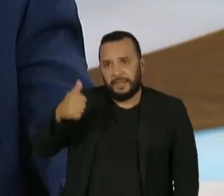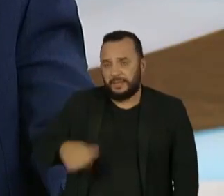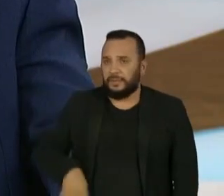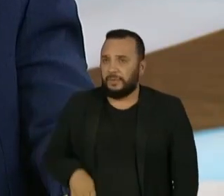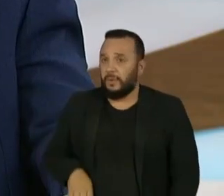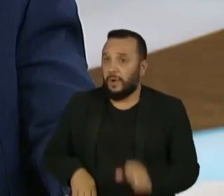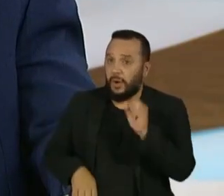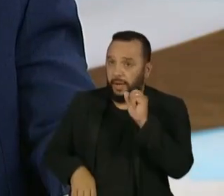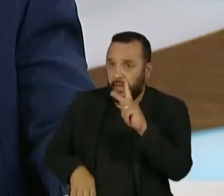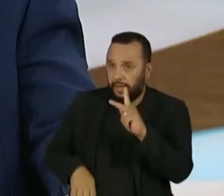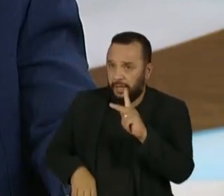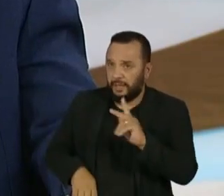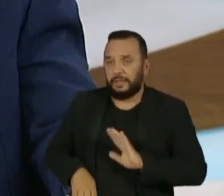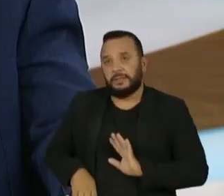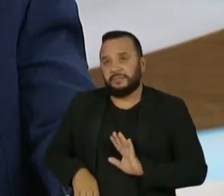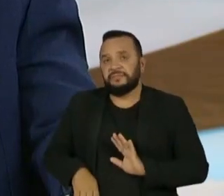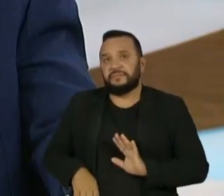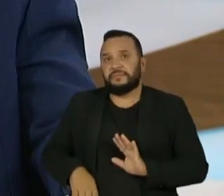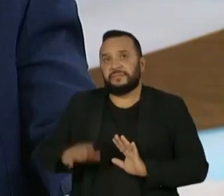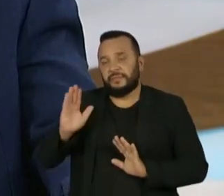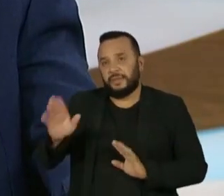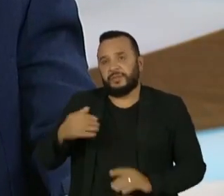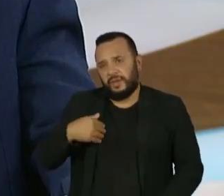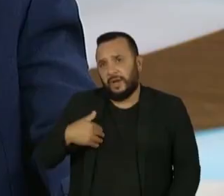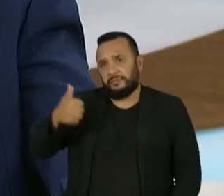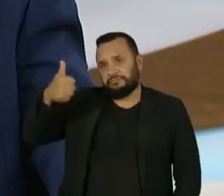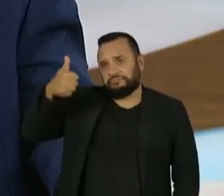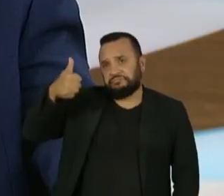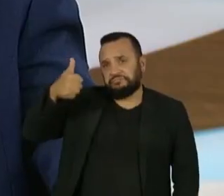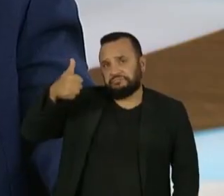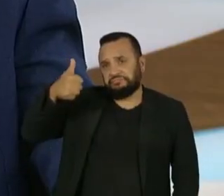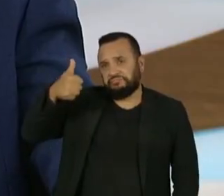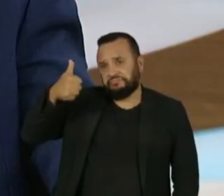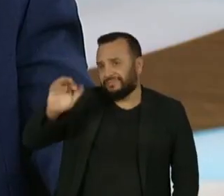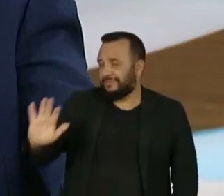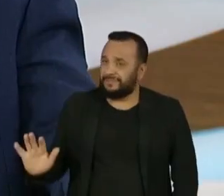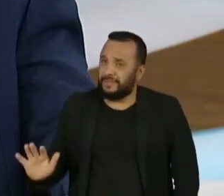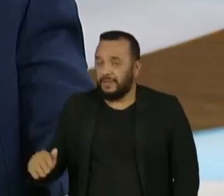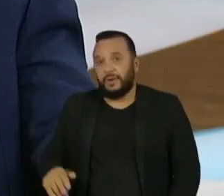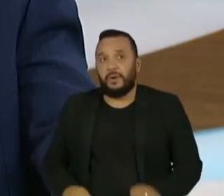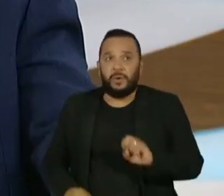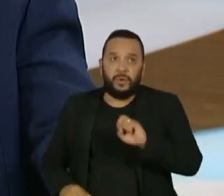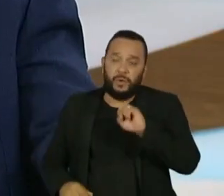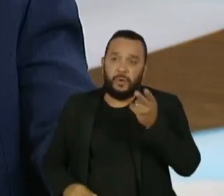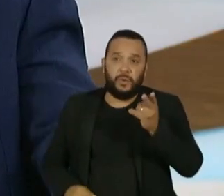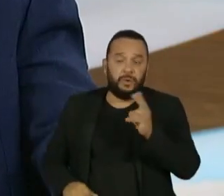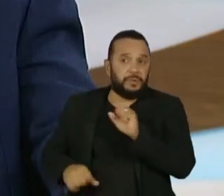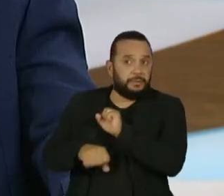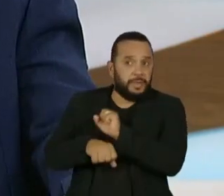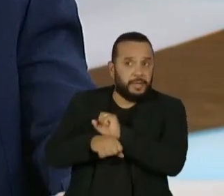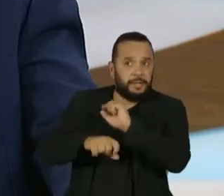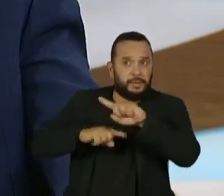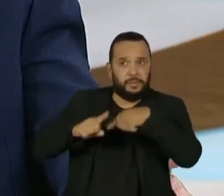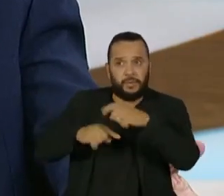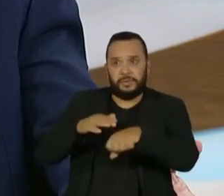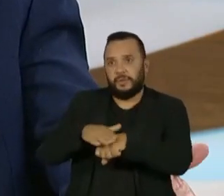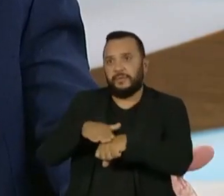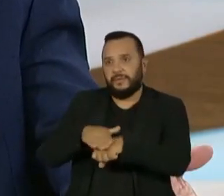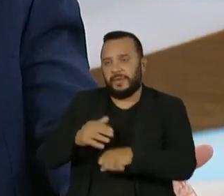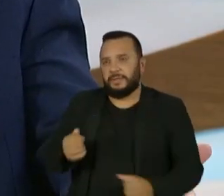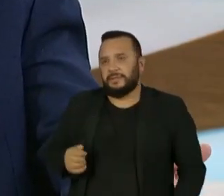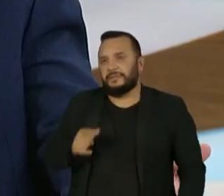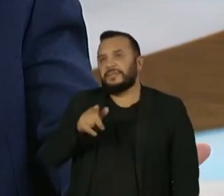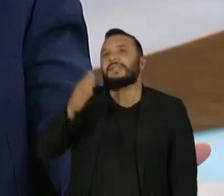ou um emoji, né, que chama, um emoji com um dedo para cima, ou peraí que a gente conversa, aí você vai